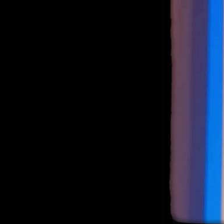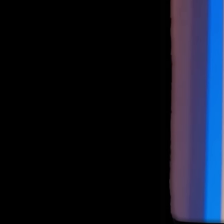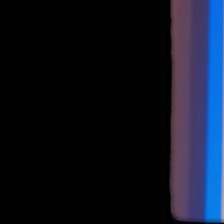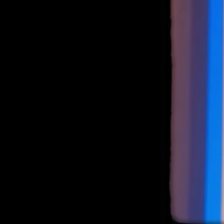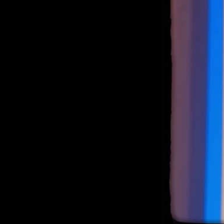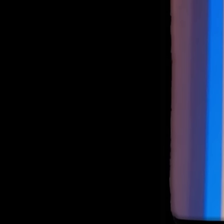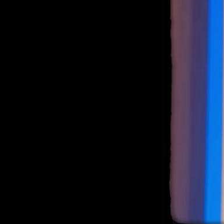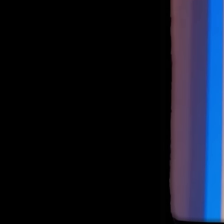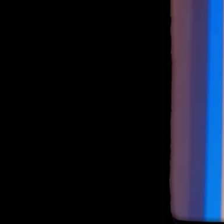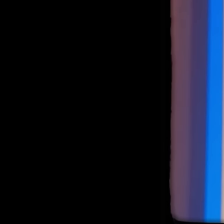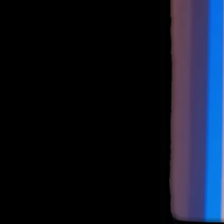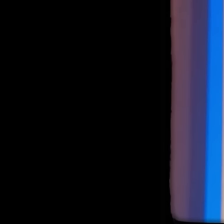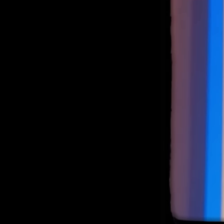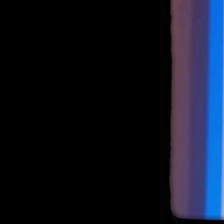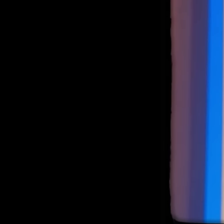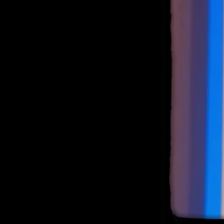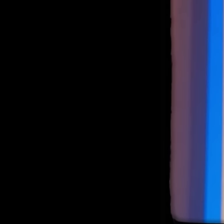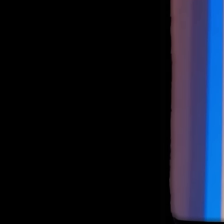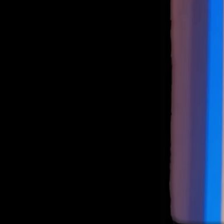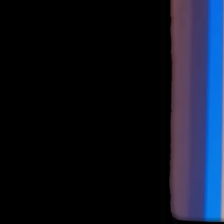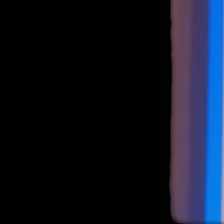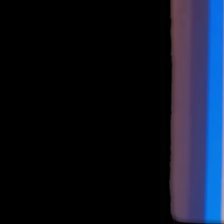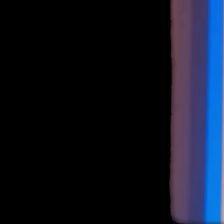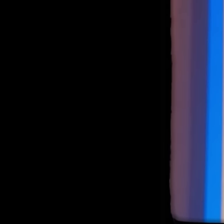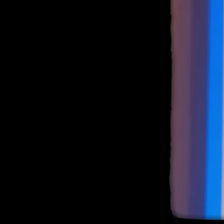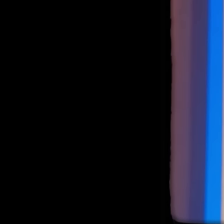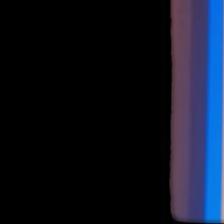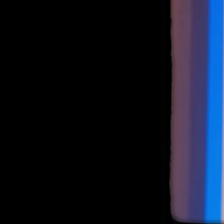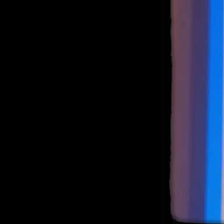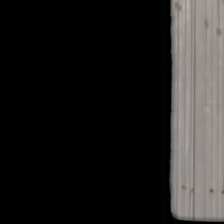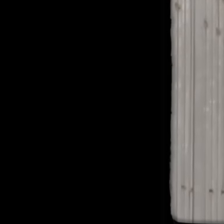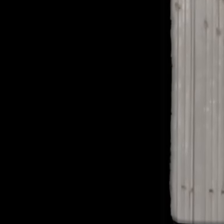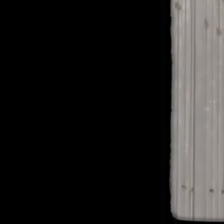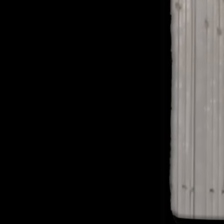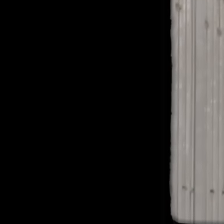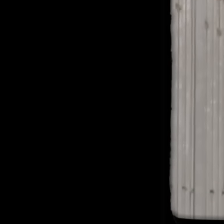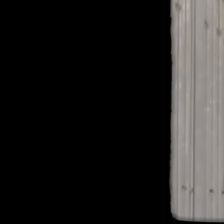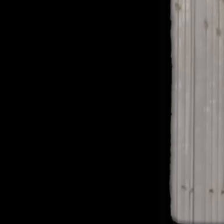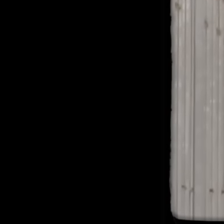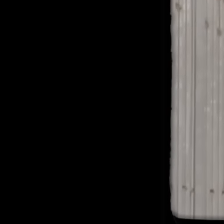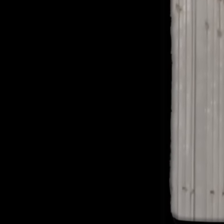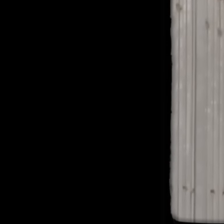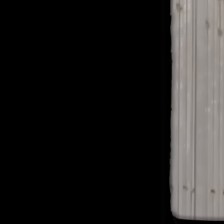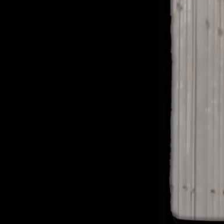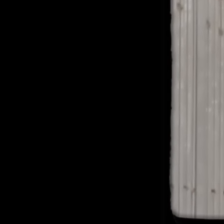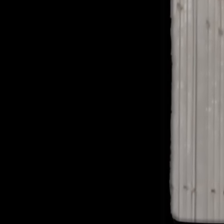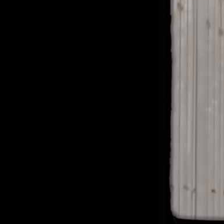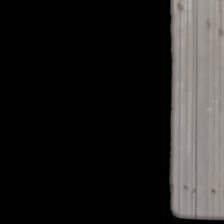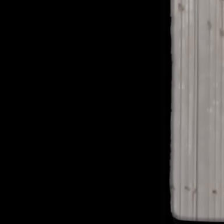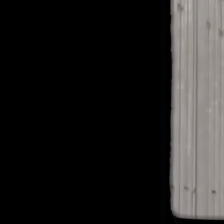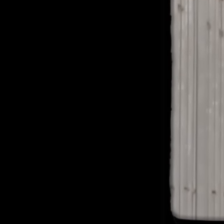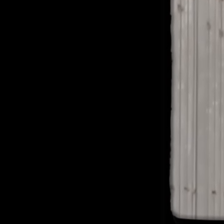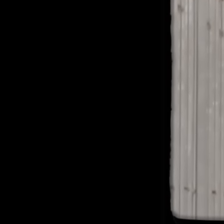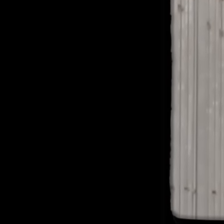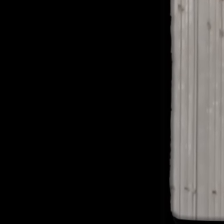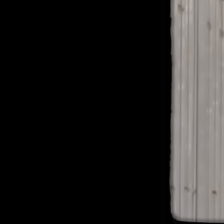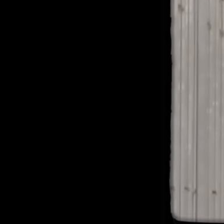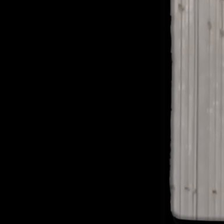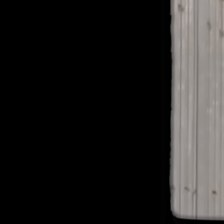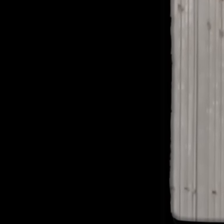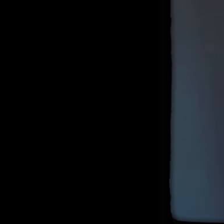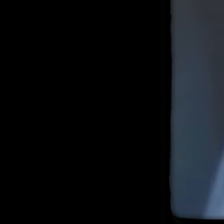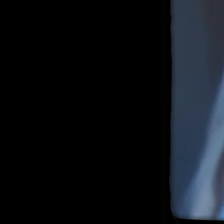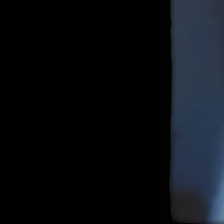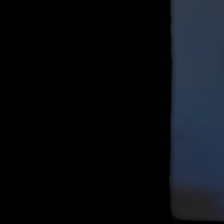Vaidebet e da mãe de Deolane Bezerra, Solange Bezerra. Amparados por um habeas corpus do Supremo Tribunal